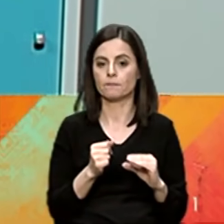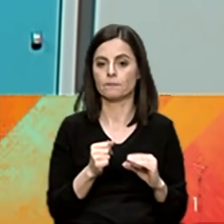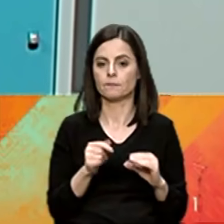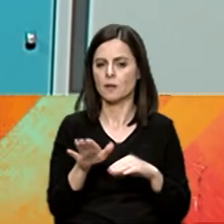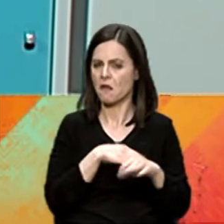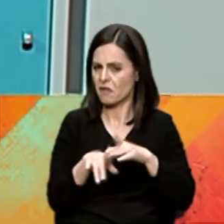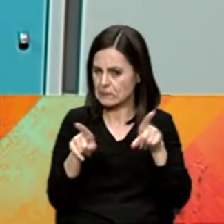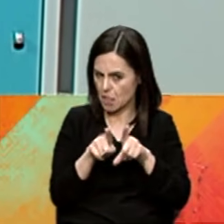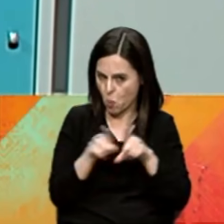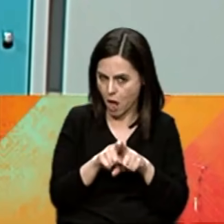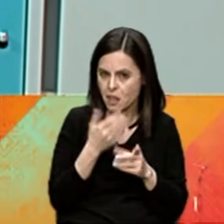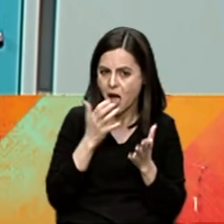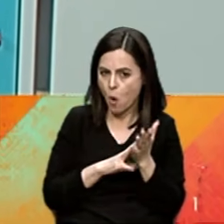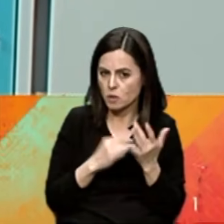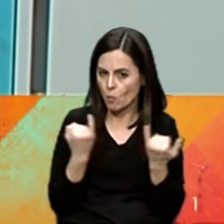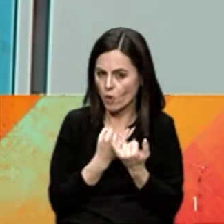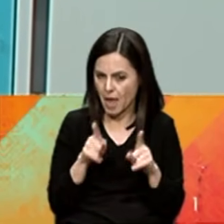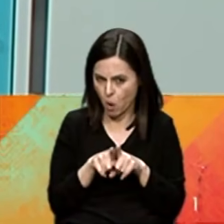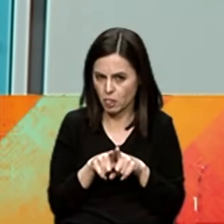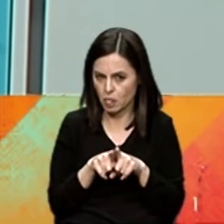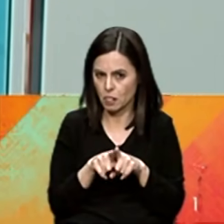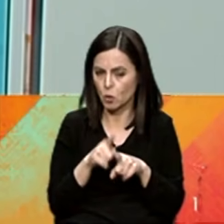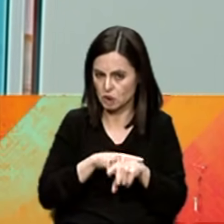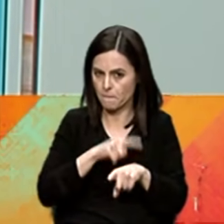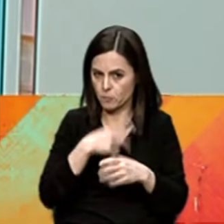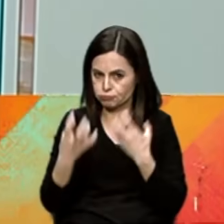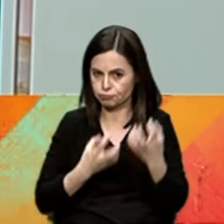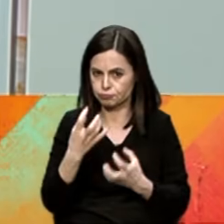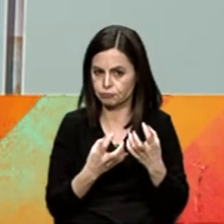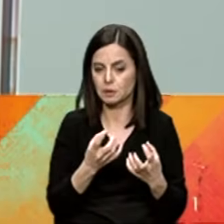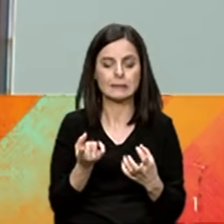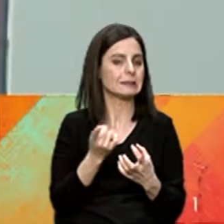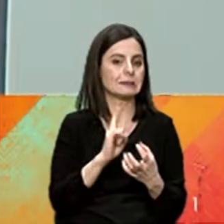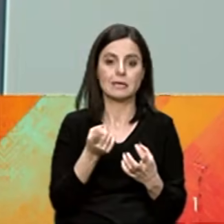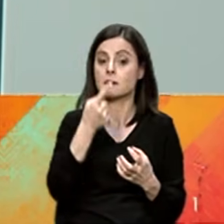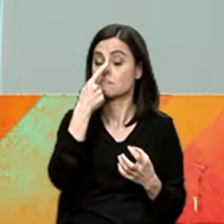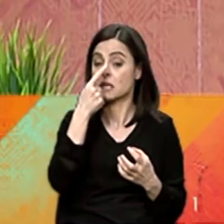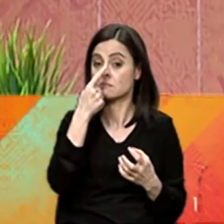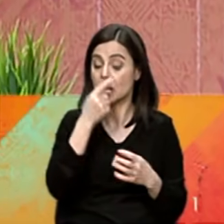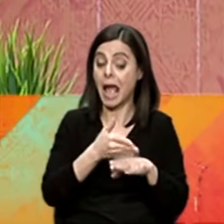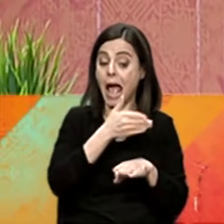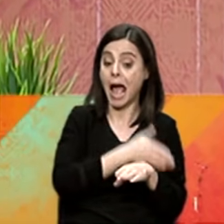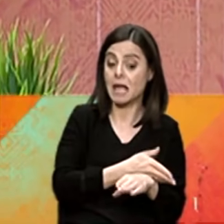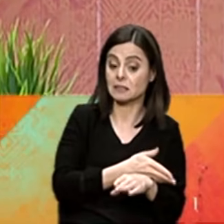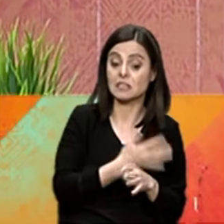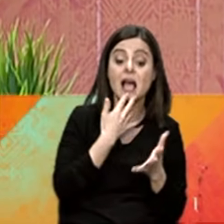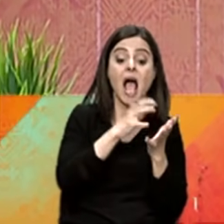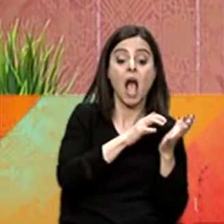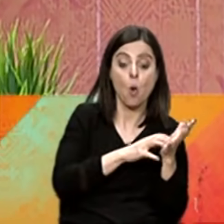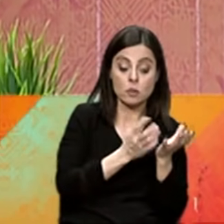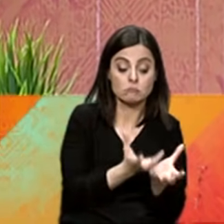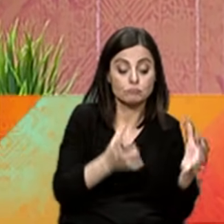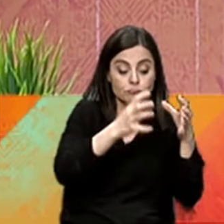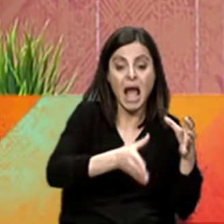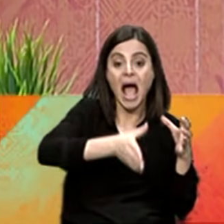exatamente como o outro, não é mais tempo a secar, a cozer. Oh, Sónia, aquilo que eu faço, gosto de molhar, portanto, uma dica lá para casa, eu gosto de molhar o